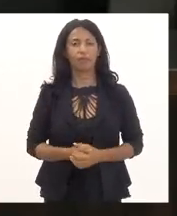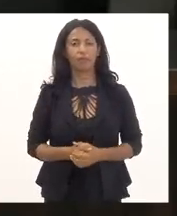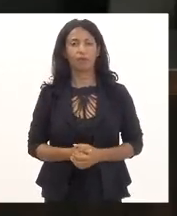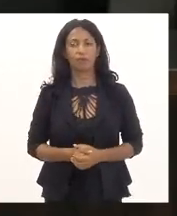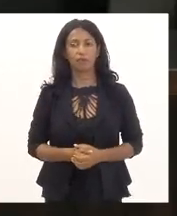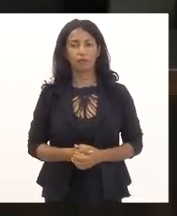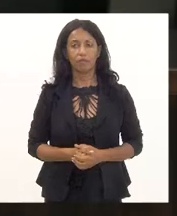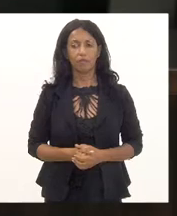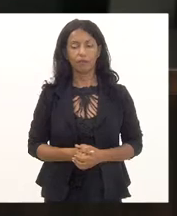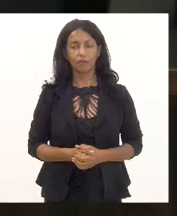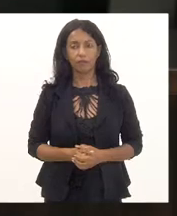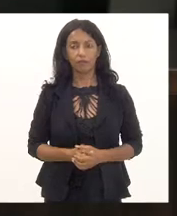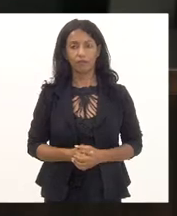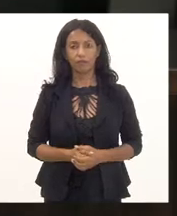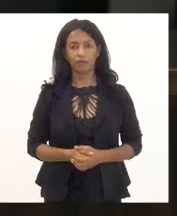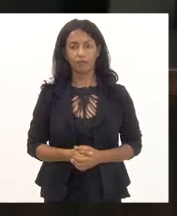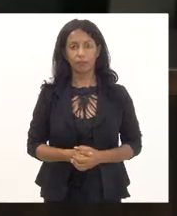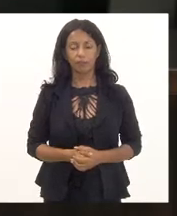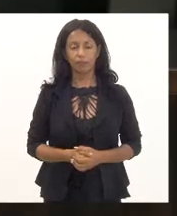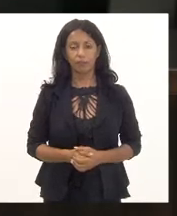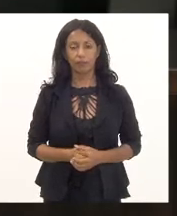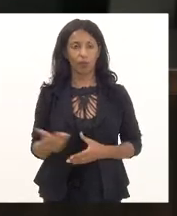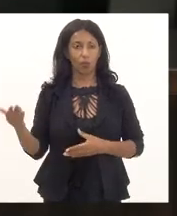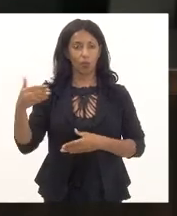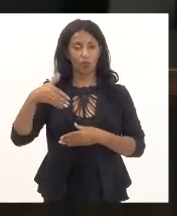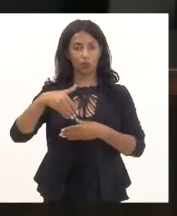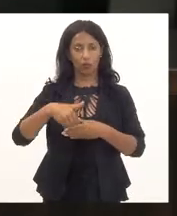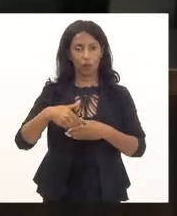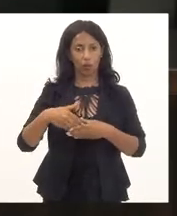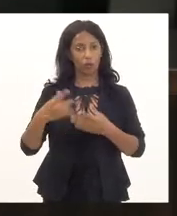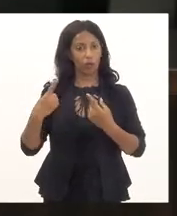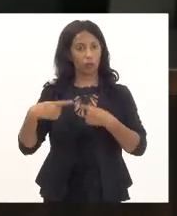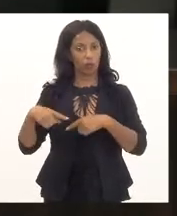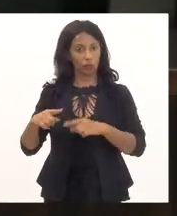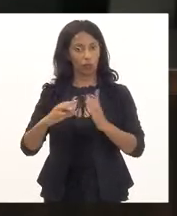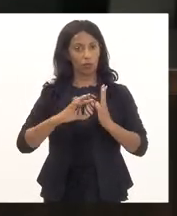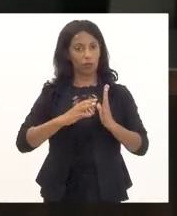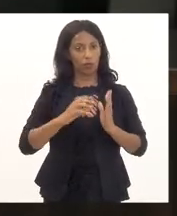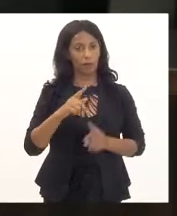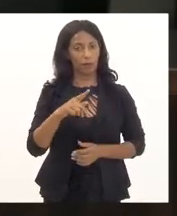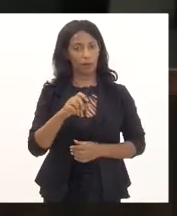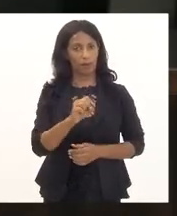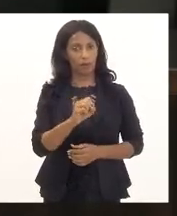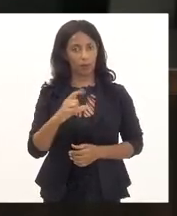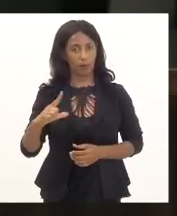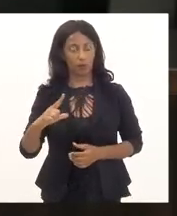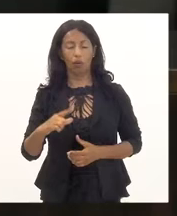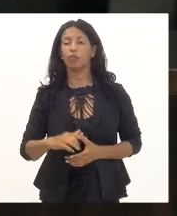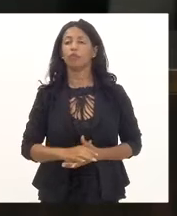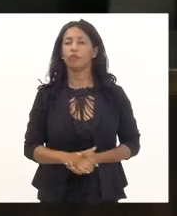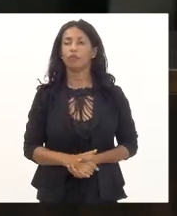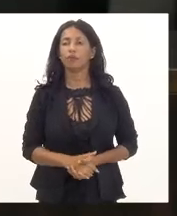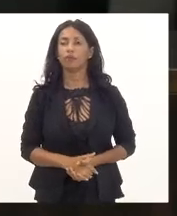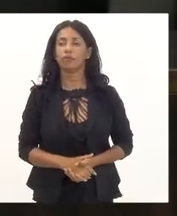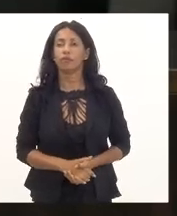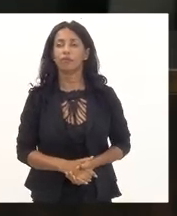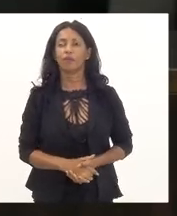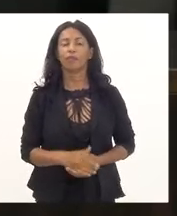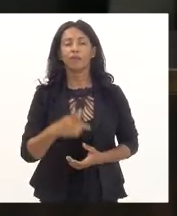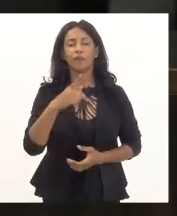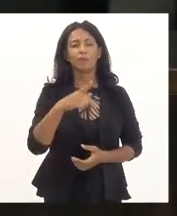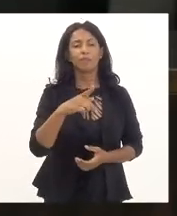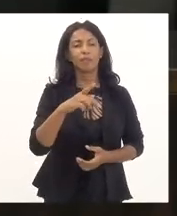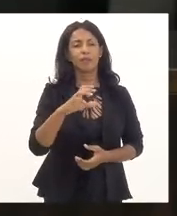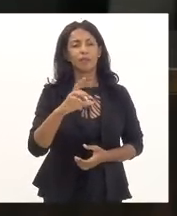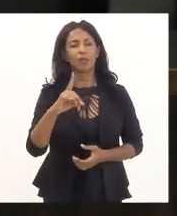aprovado, vai à promulgação com voto... Contrário da bancada do PSOL. Contrário, PCdoB, Valdeir